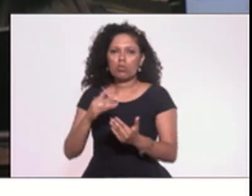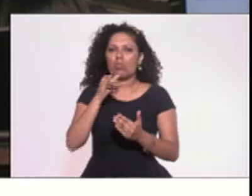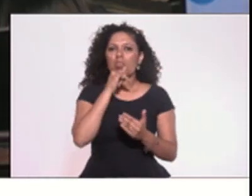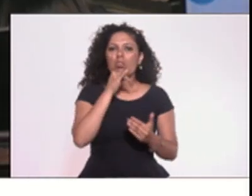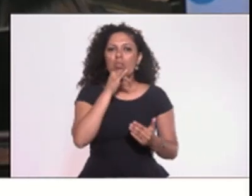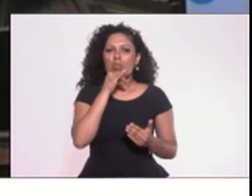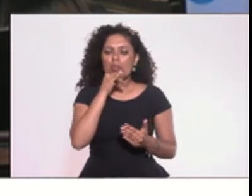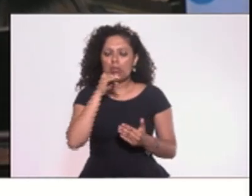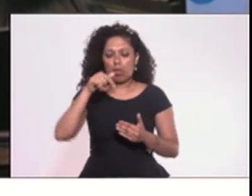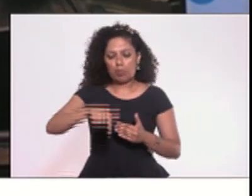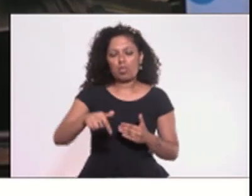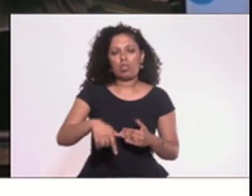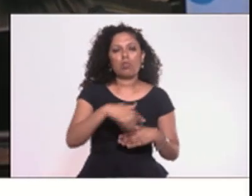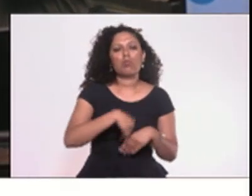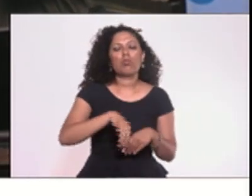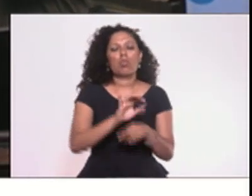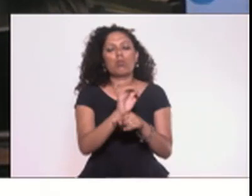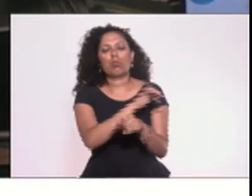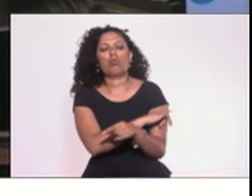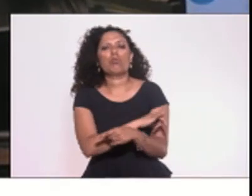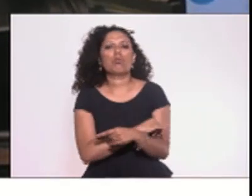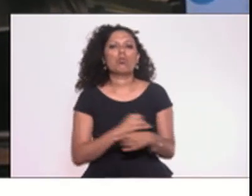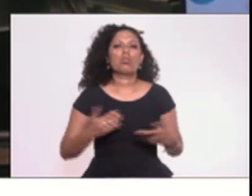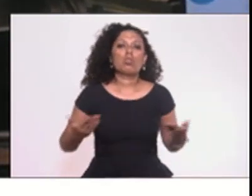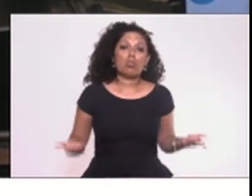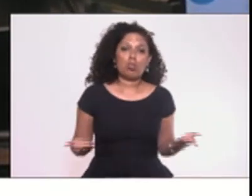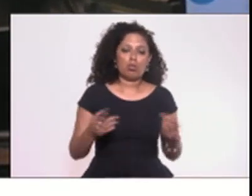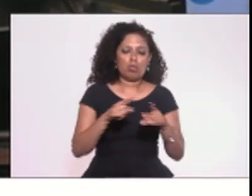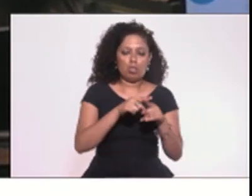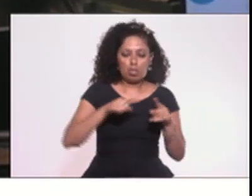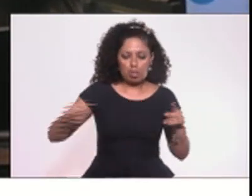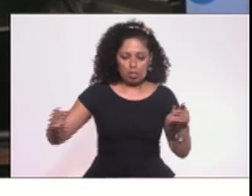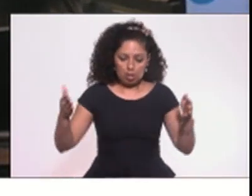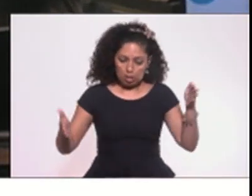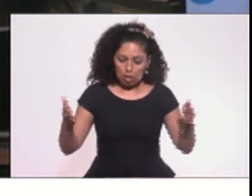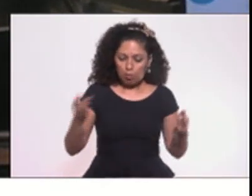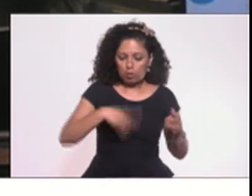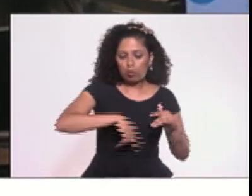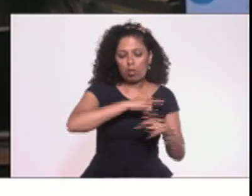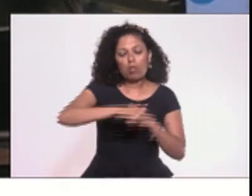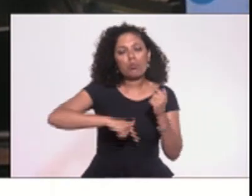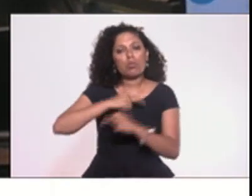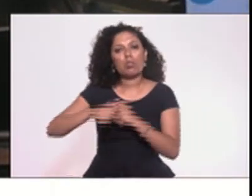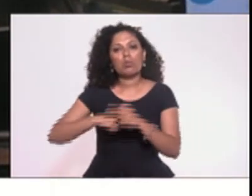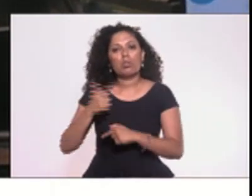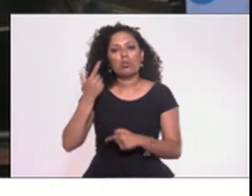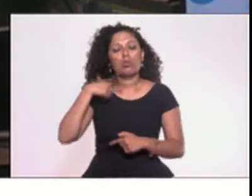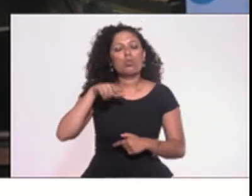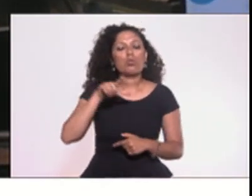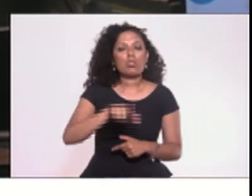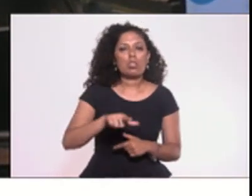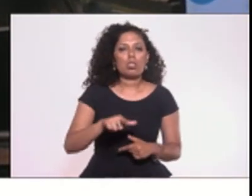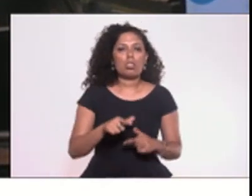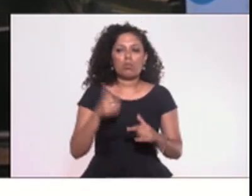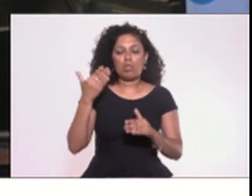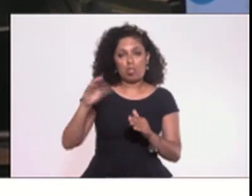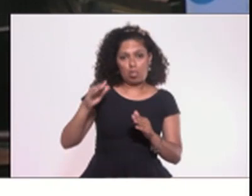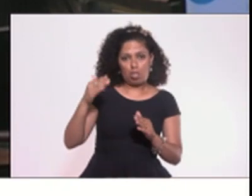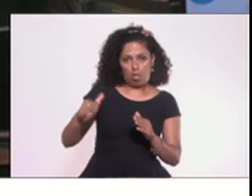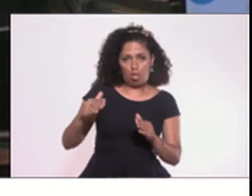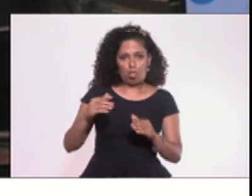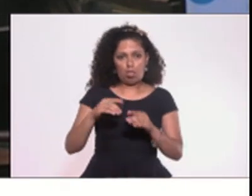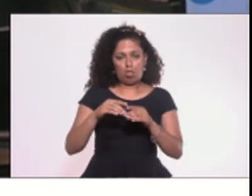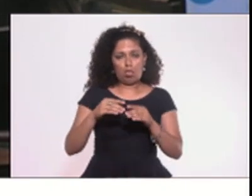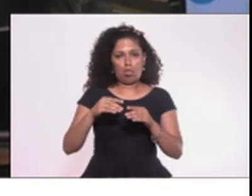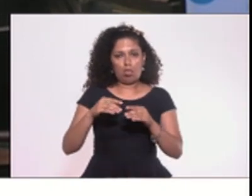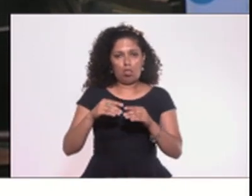nossas startups aqui no Rio. Então, nesse período que o Sebrae vem trabalhando, houve a aplicação da ciência no